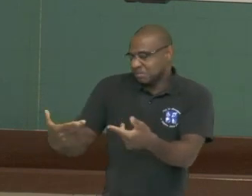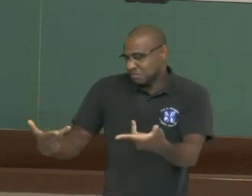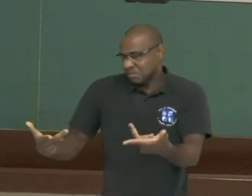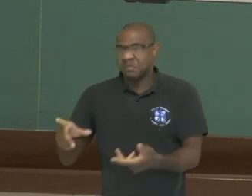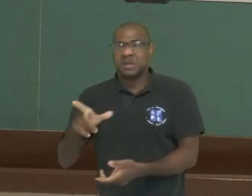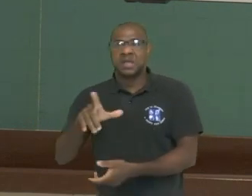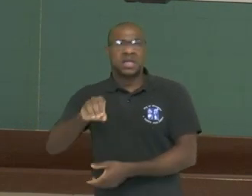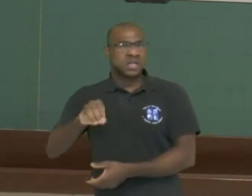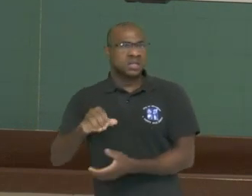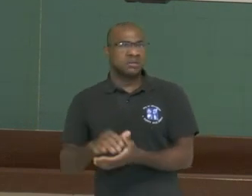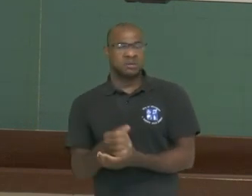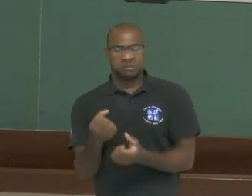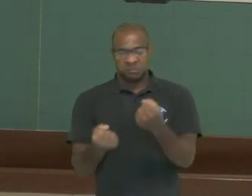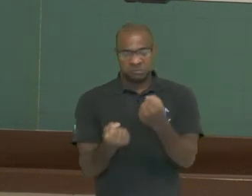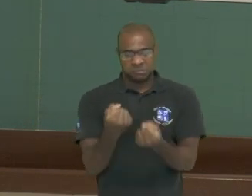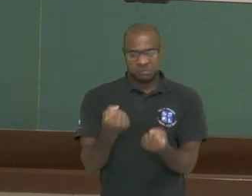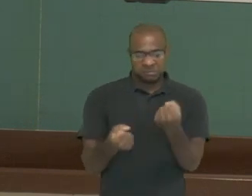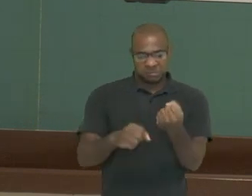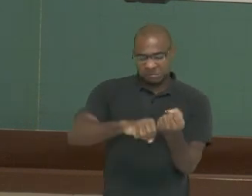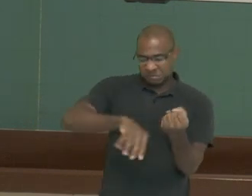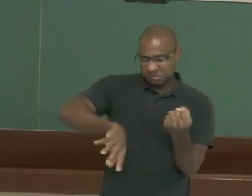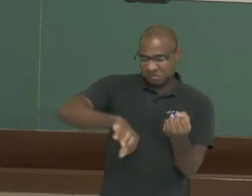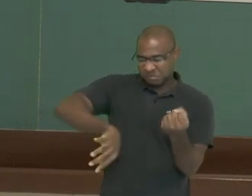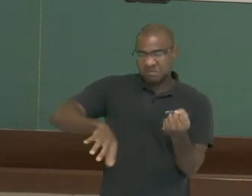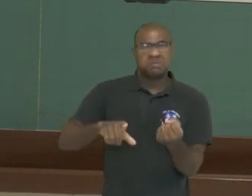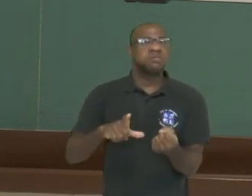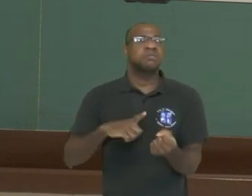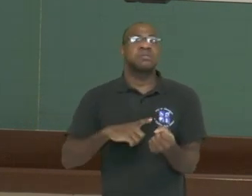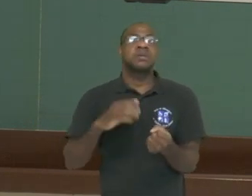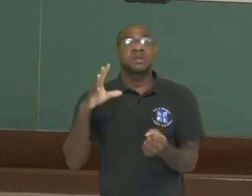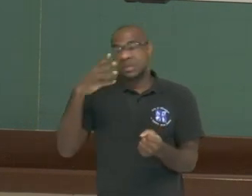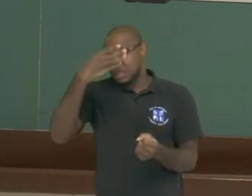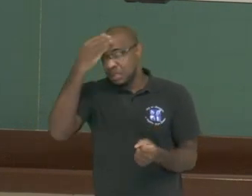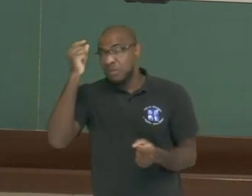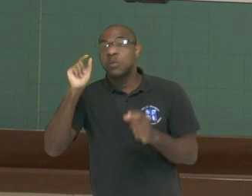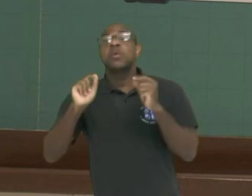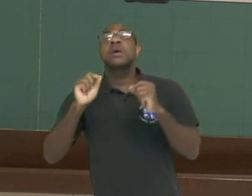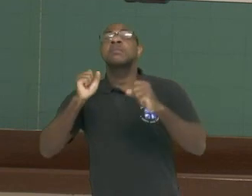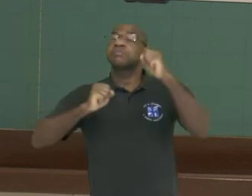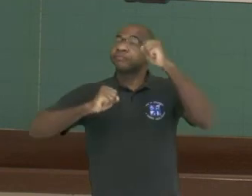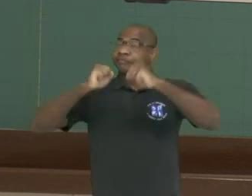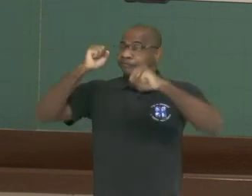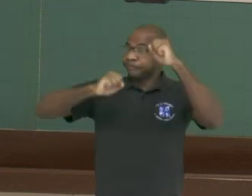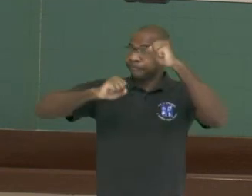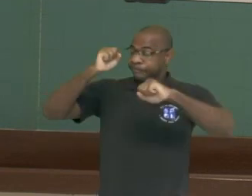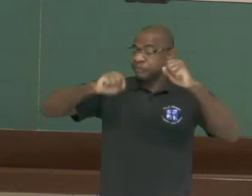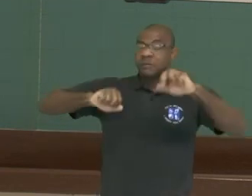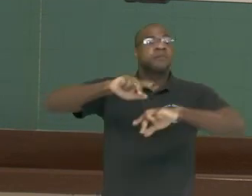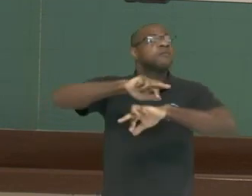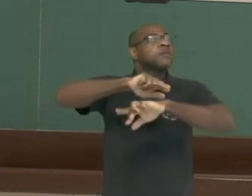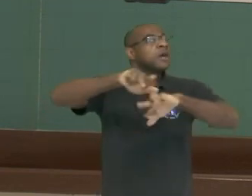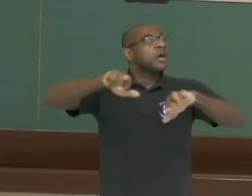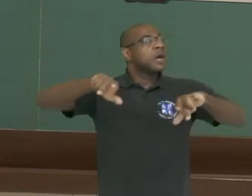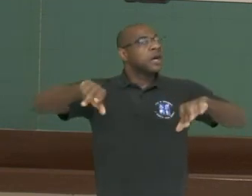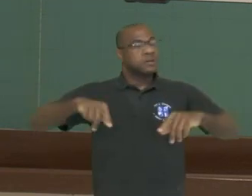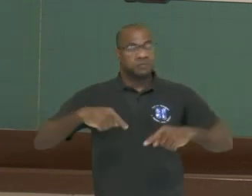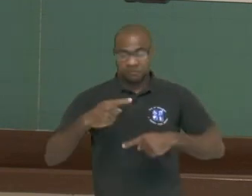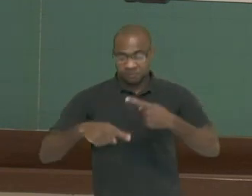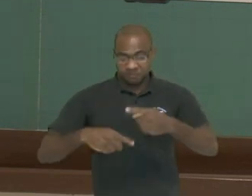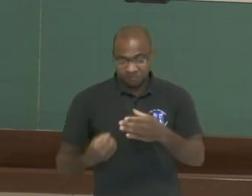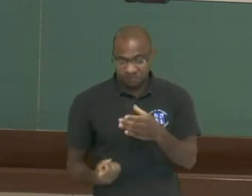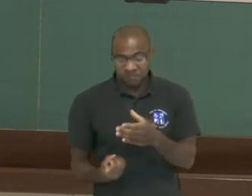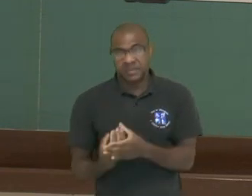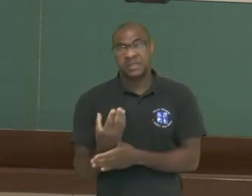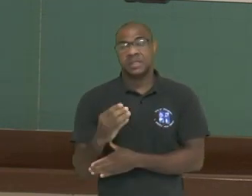do carro aí jogando fumaça na atmosfera. E esquecemos de lembrar que a produção de vários materiais, entre eles o